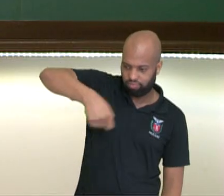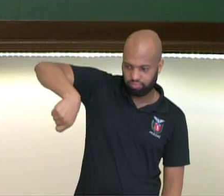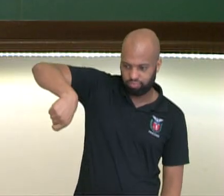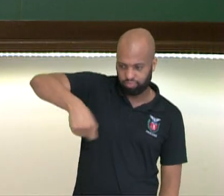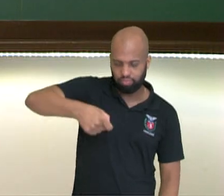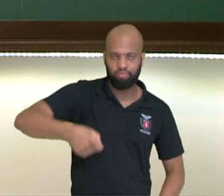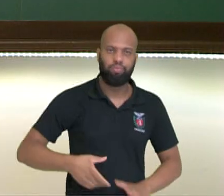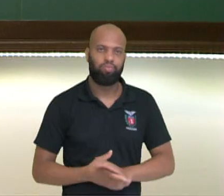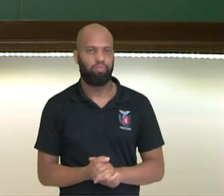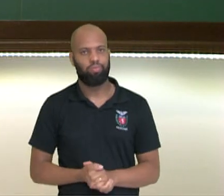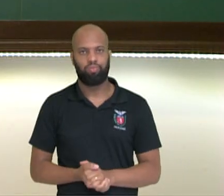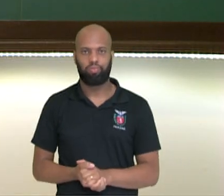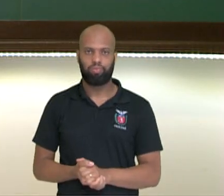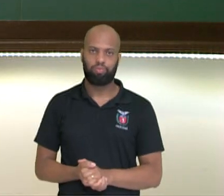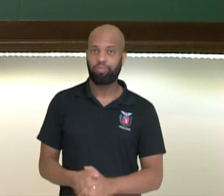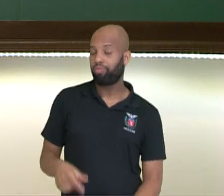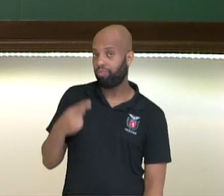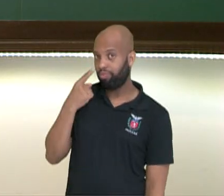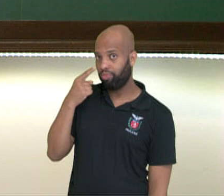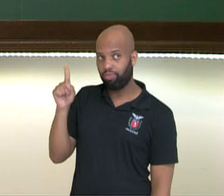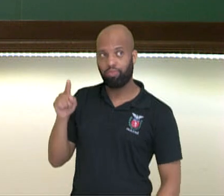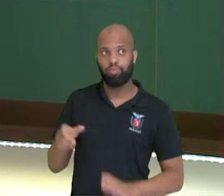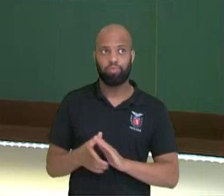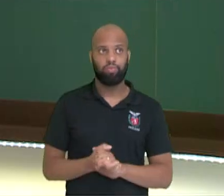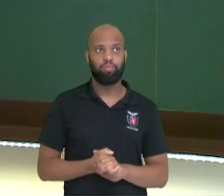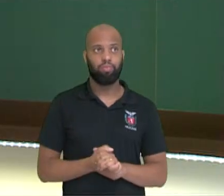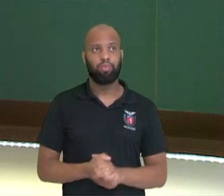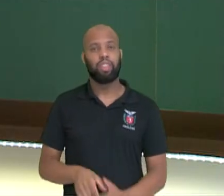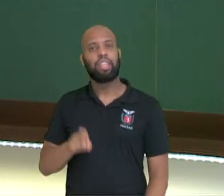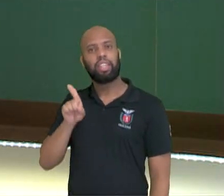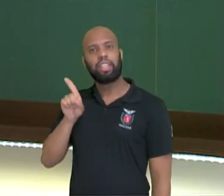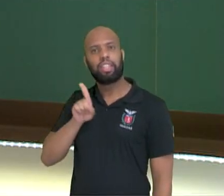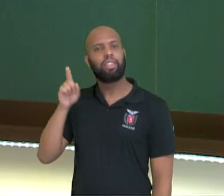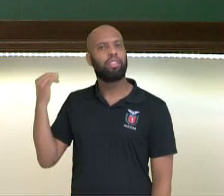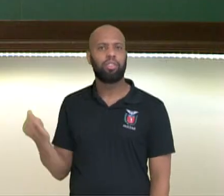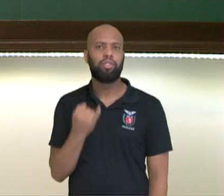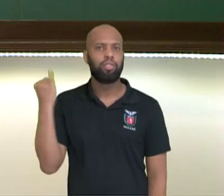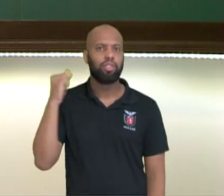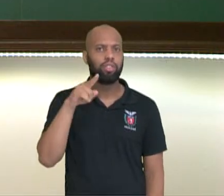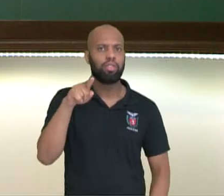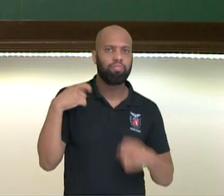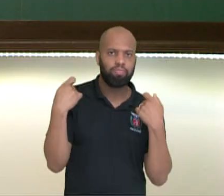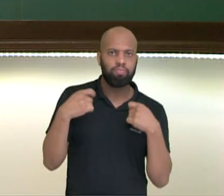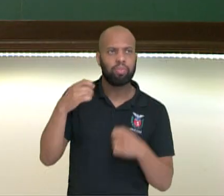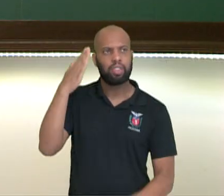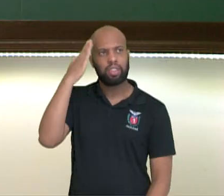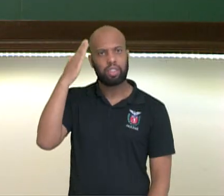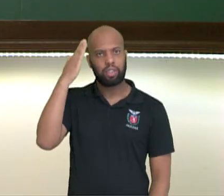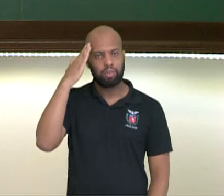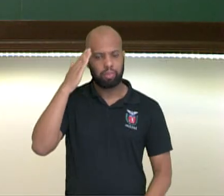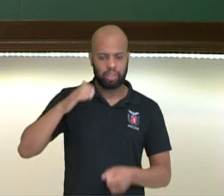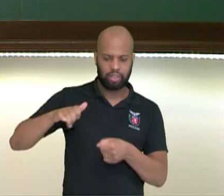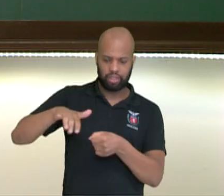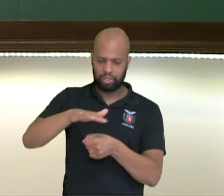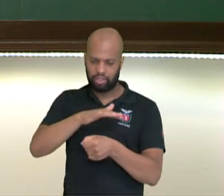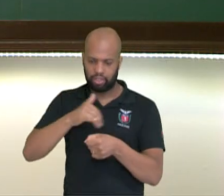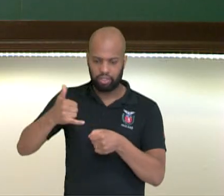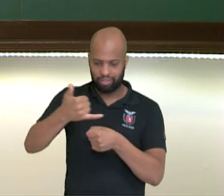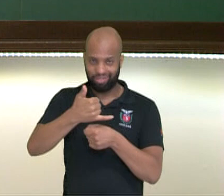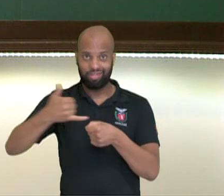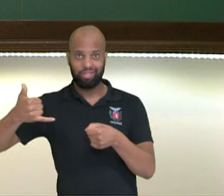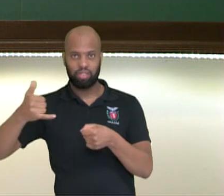então? Então olha só. Isso aqui é bem importante. Você tem que saber que carga positiva, um corpo